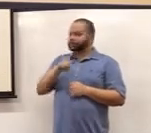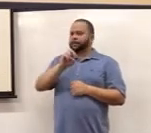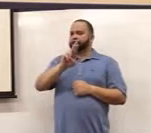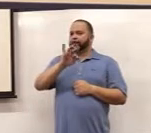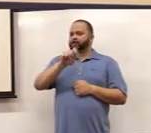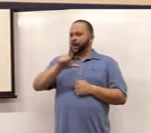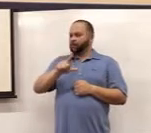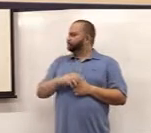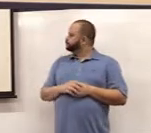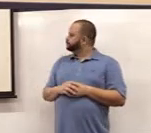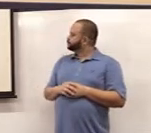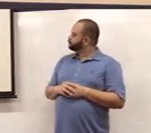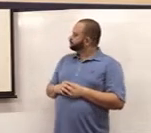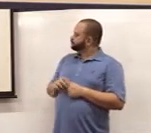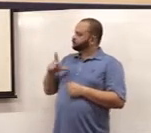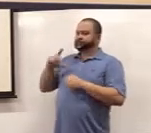aqui.